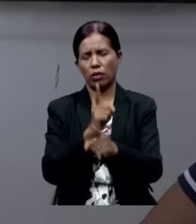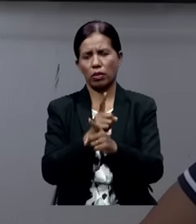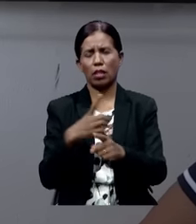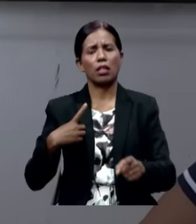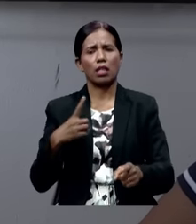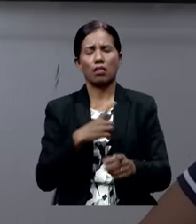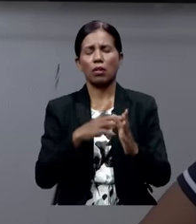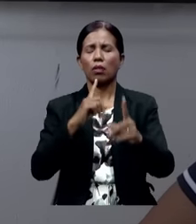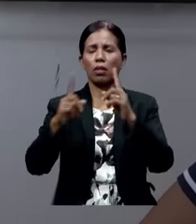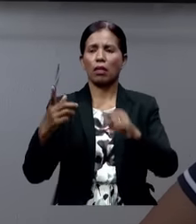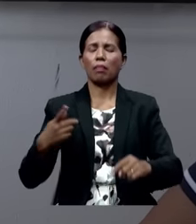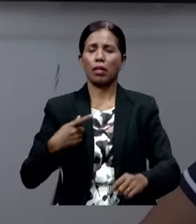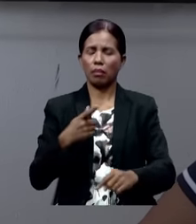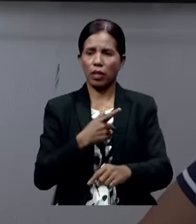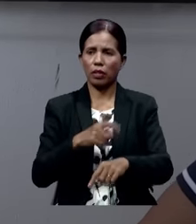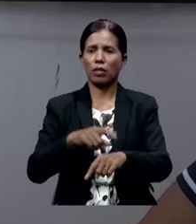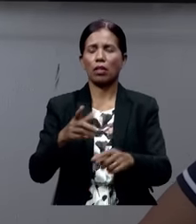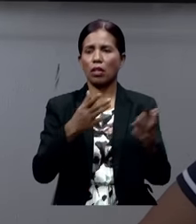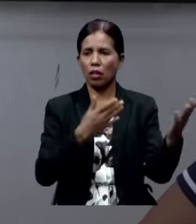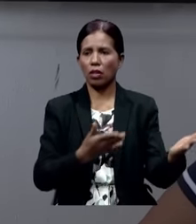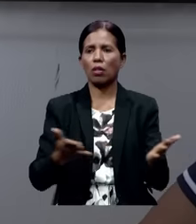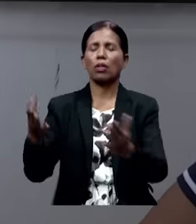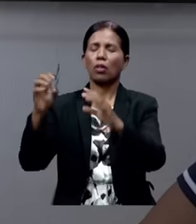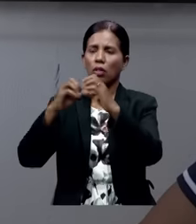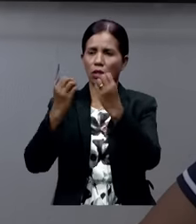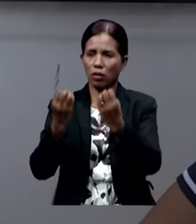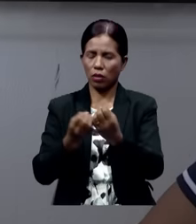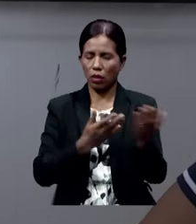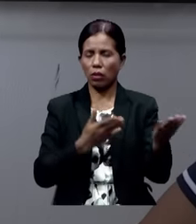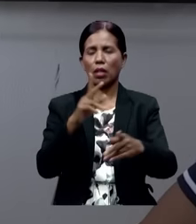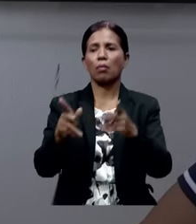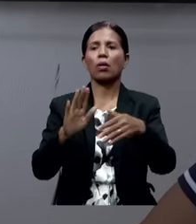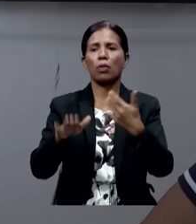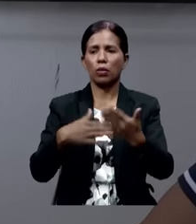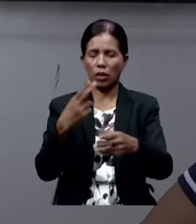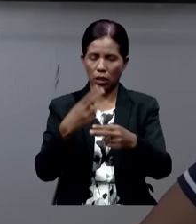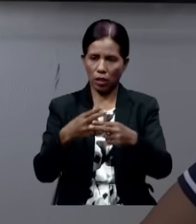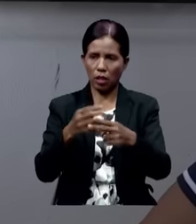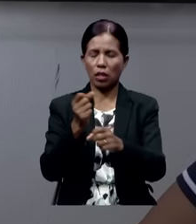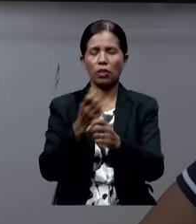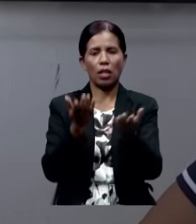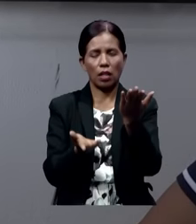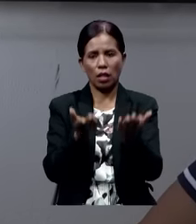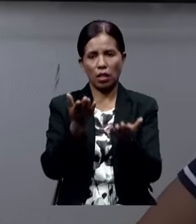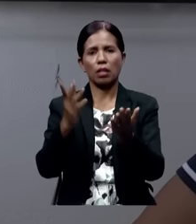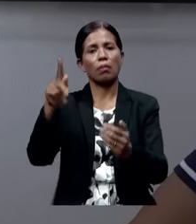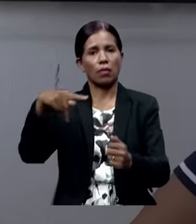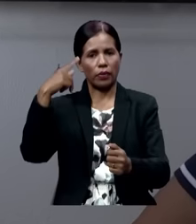recolhe ao parlamento, nem recolhe em nome da organização, em nome do povo. A torrá-lo balanço